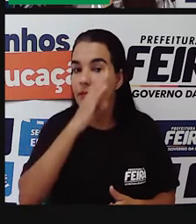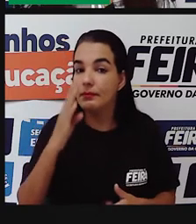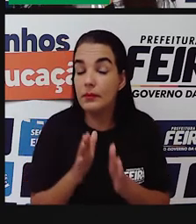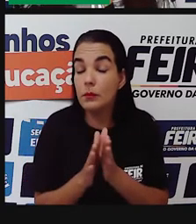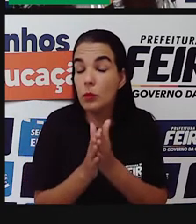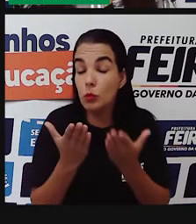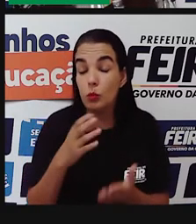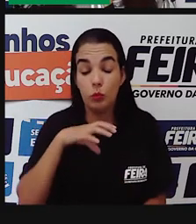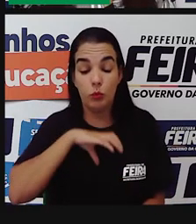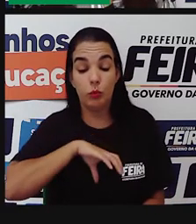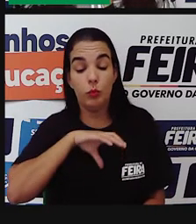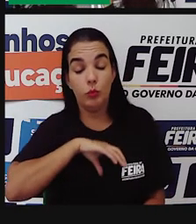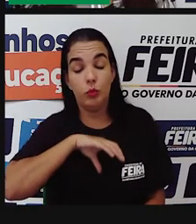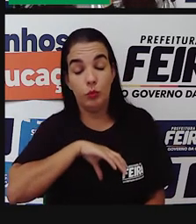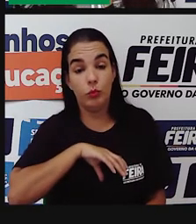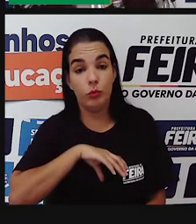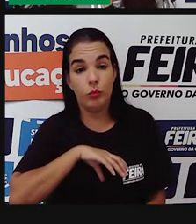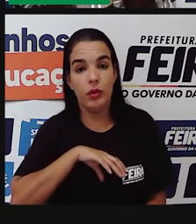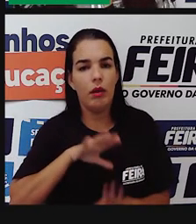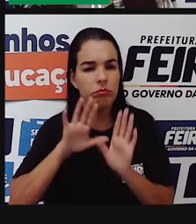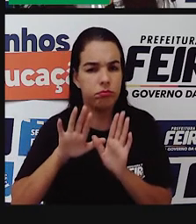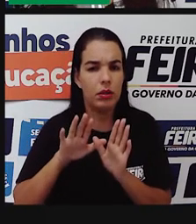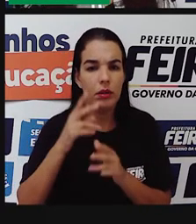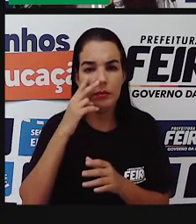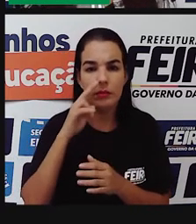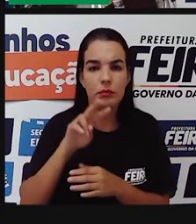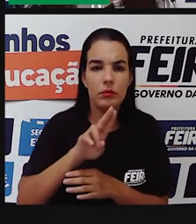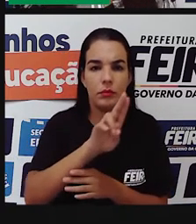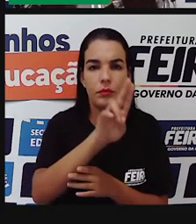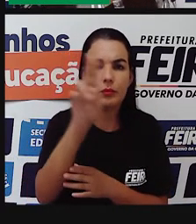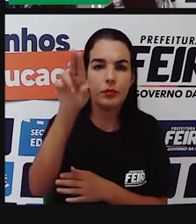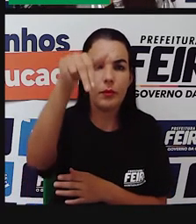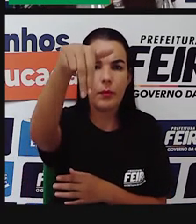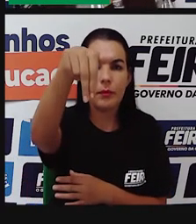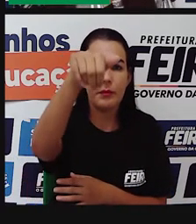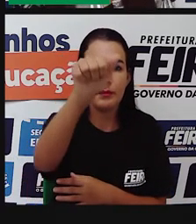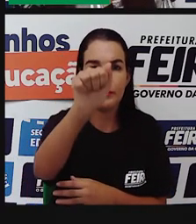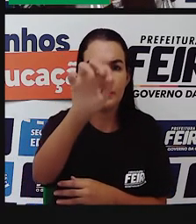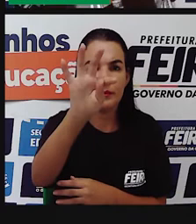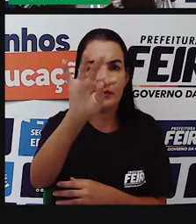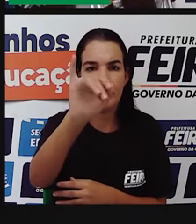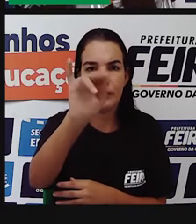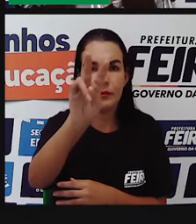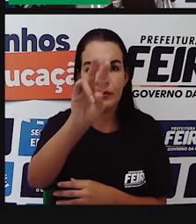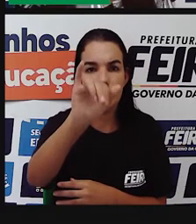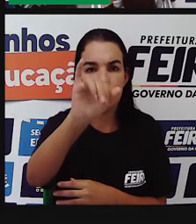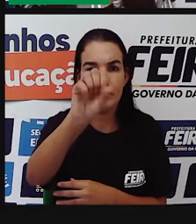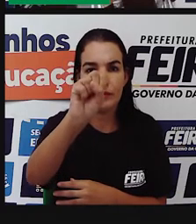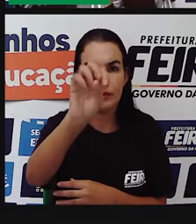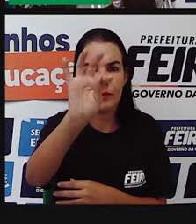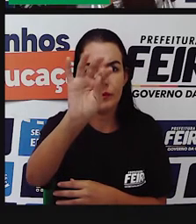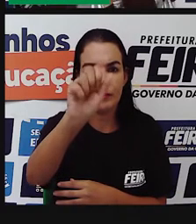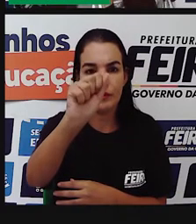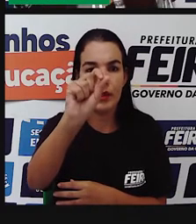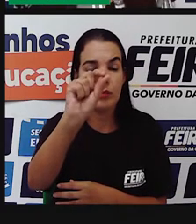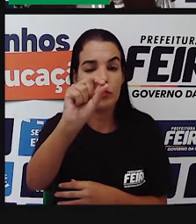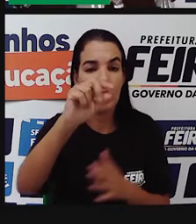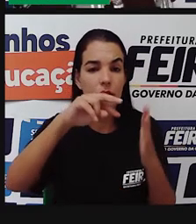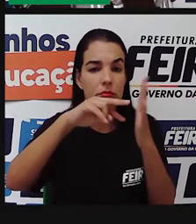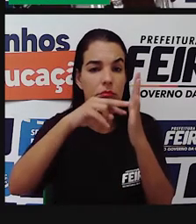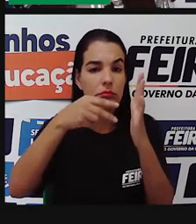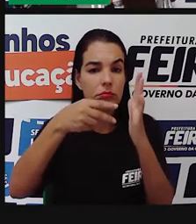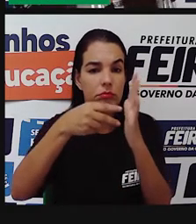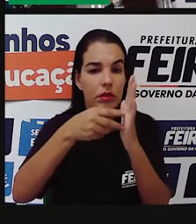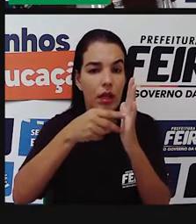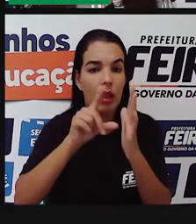colonial. As revoltas nativistas são aquelas contrárias a aspectos pontuais da colonização,